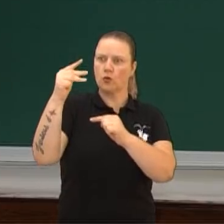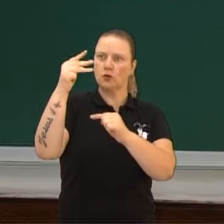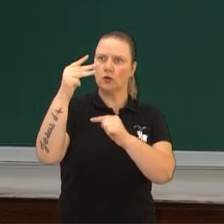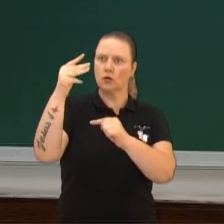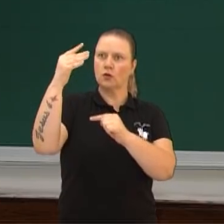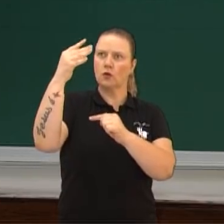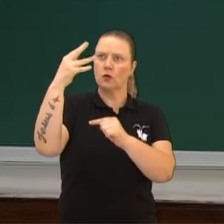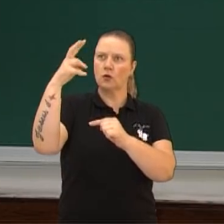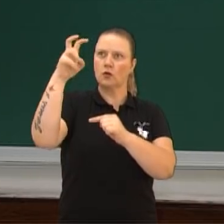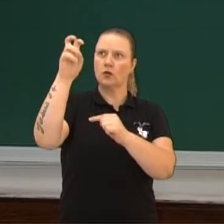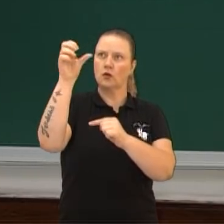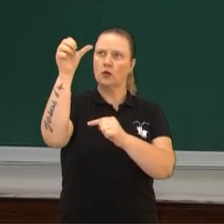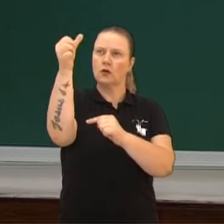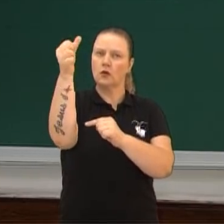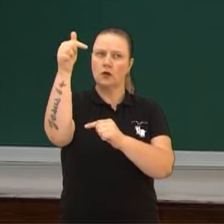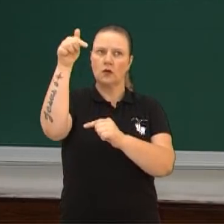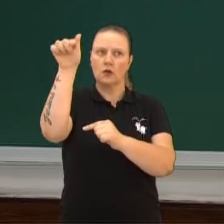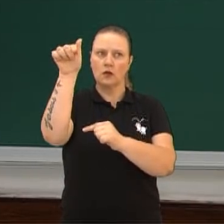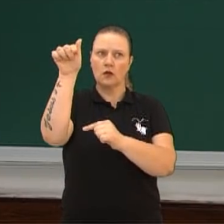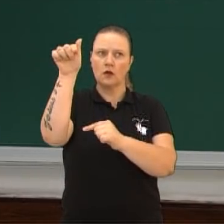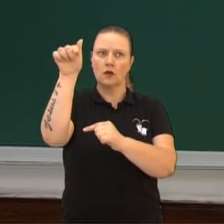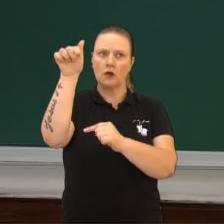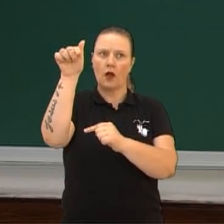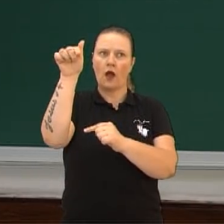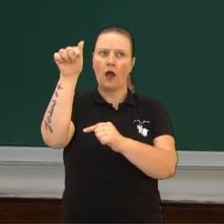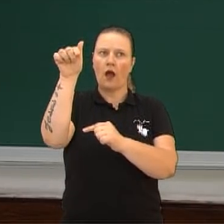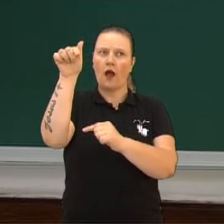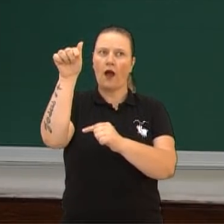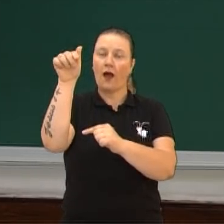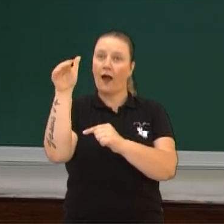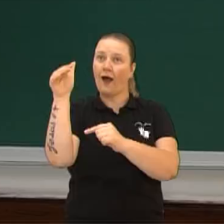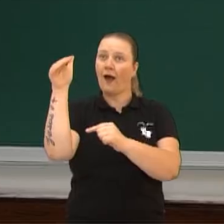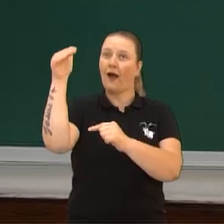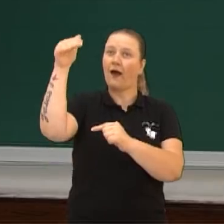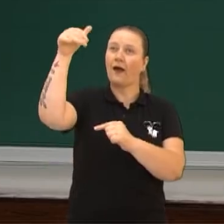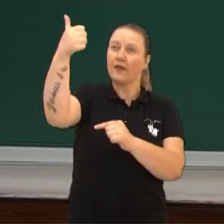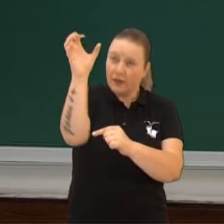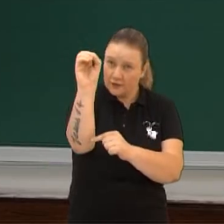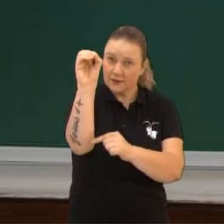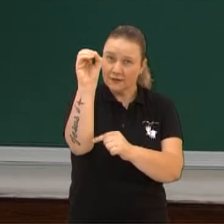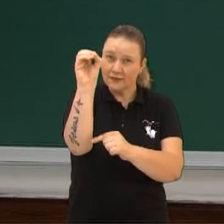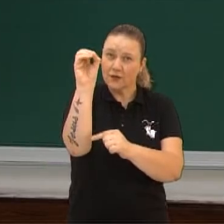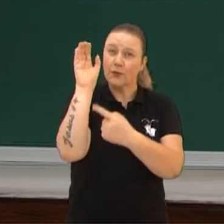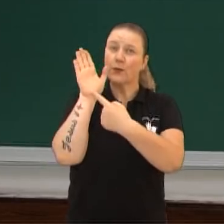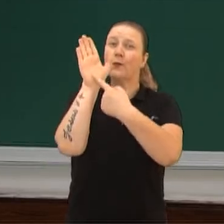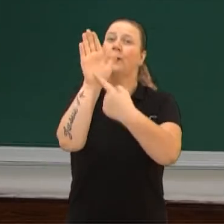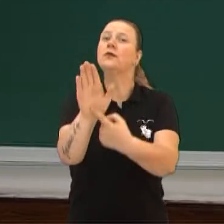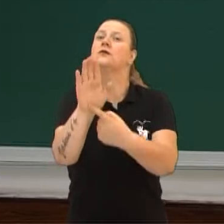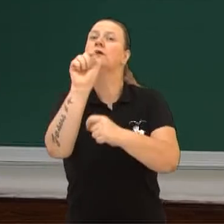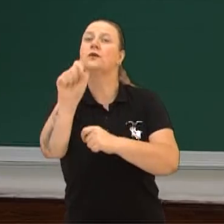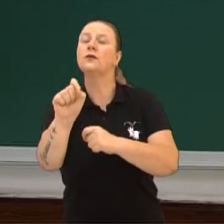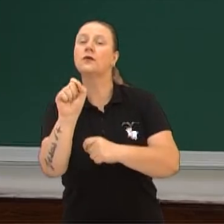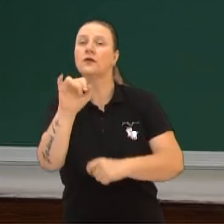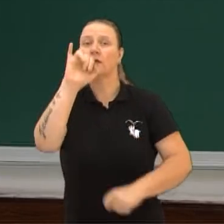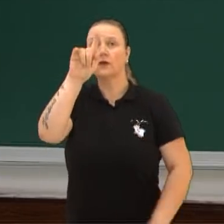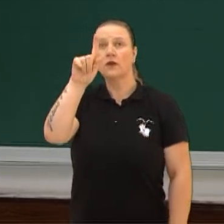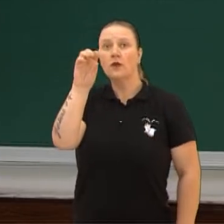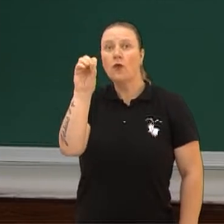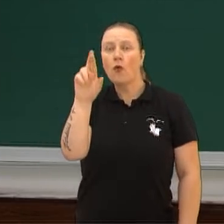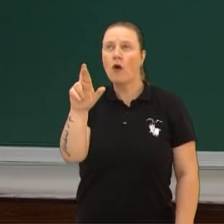até aumentar ali, né? Lembra que eu estava ali de 0 a 7, agora eu estou lá de 0 a 10, para mostrar, né, que o Igor ali,